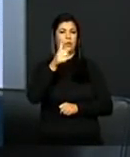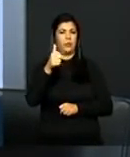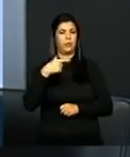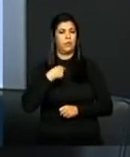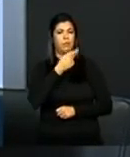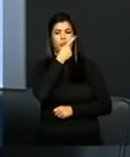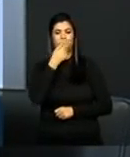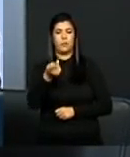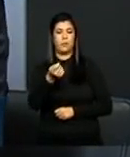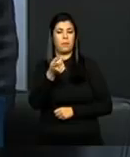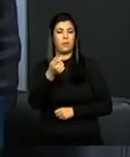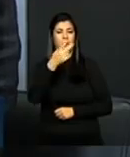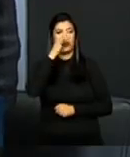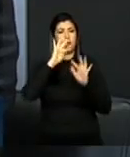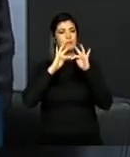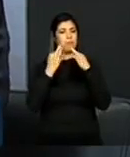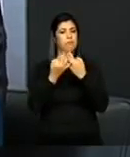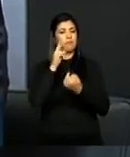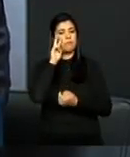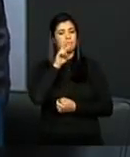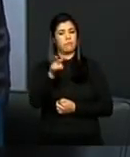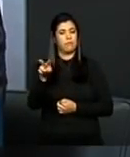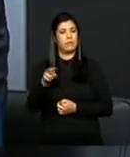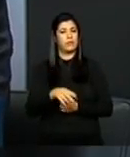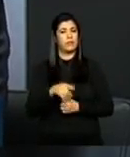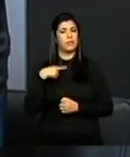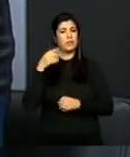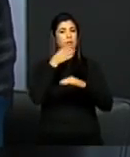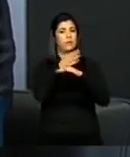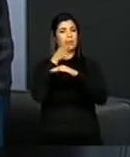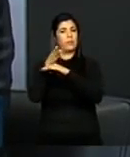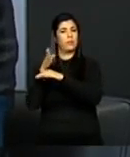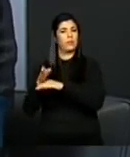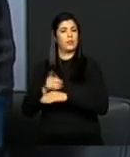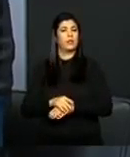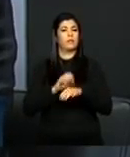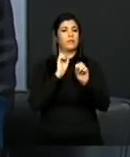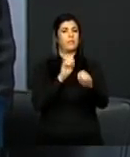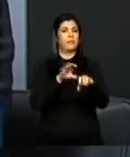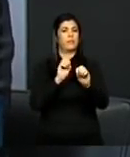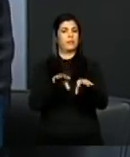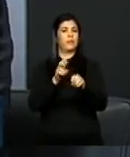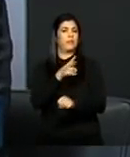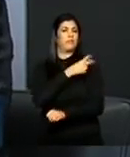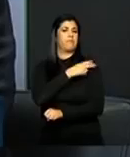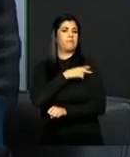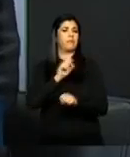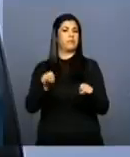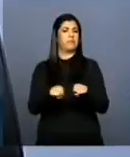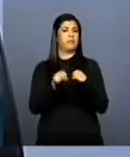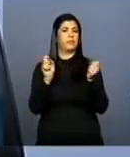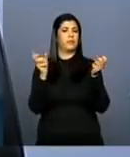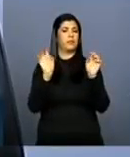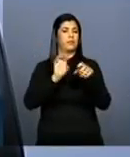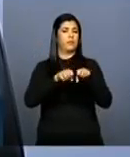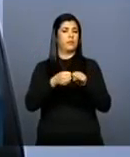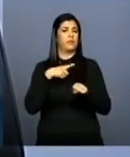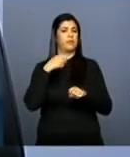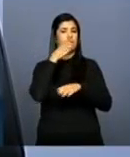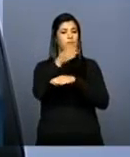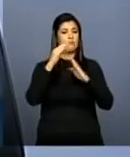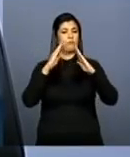famílias, poucas, mas algumas famílias, quando a gente estava fazendo a capacitação dos técnicos, enfim, para conversar com as pessoas, ir na propriedade,